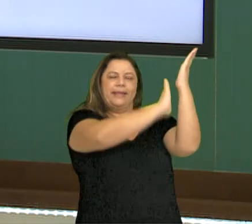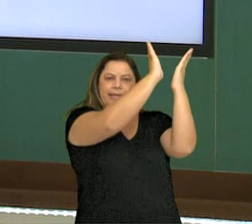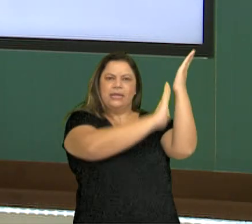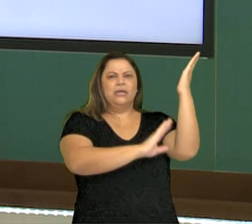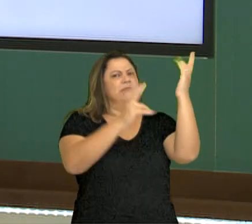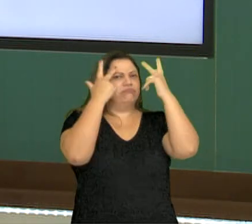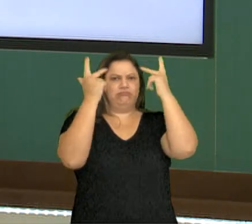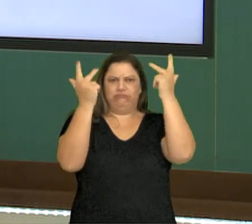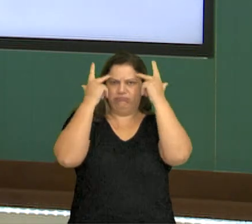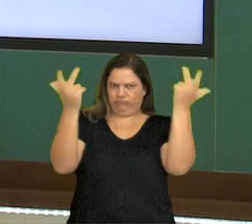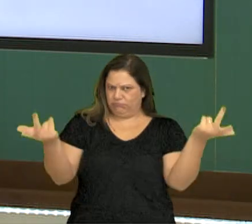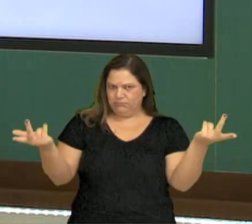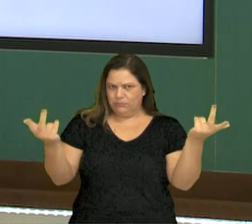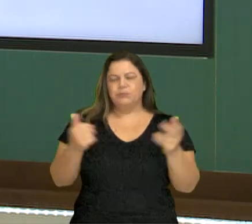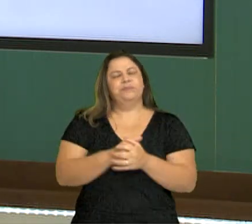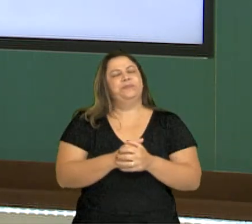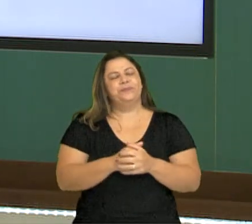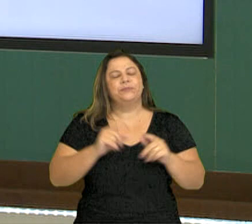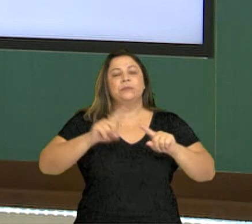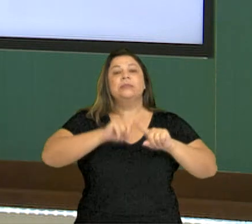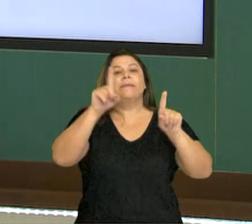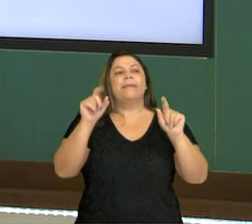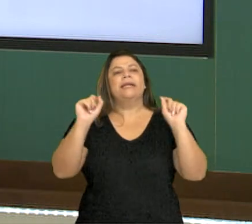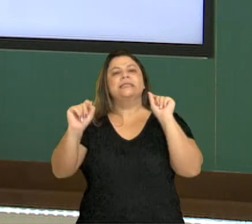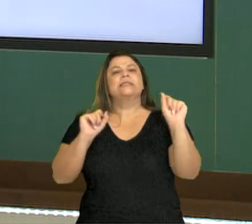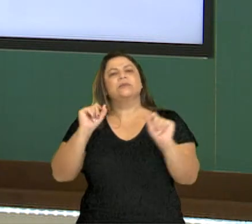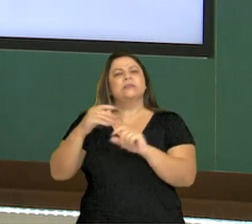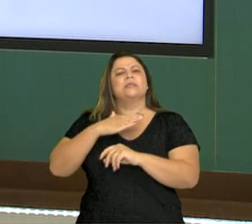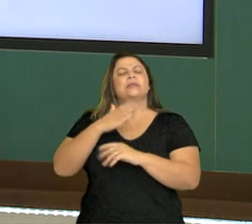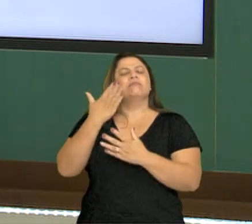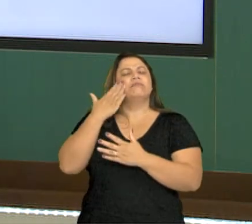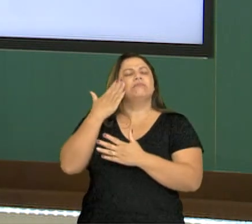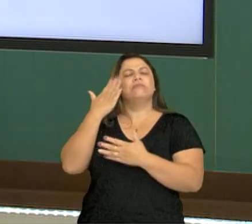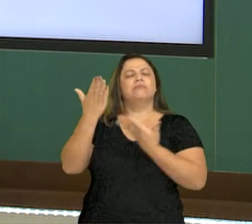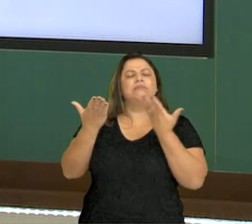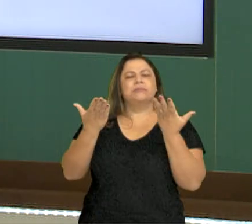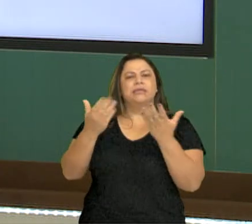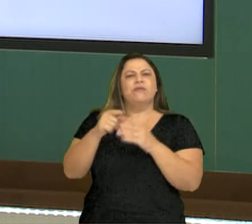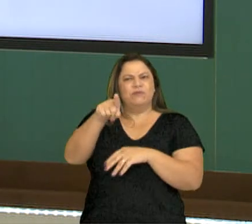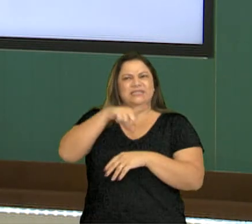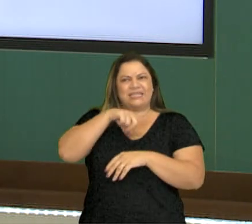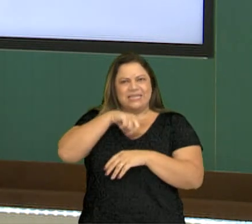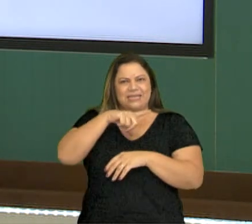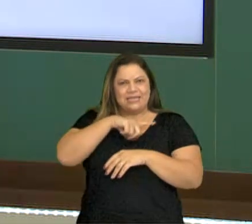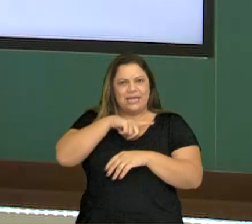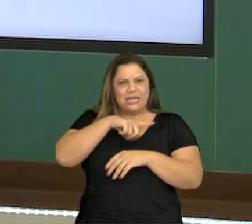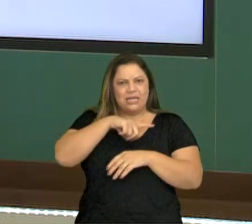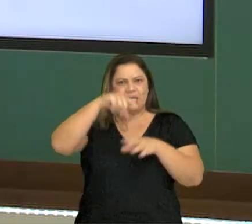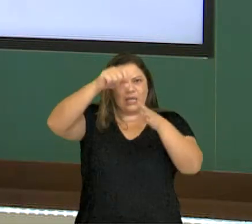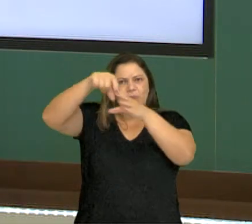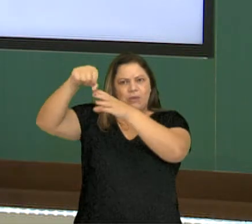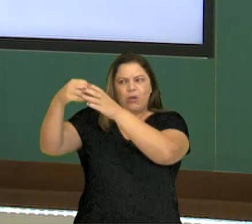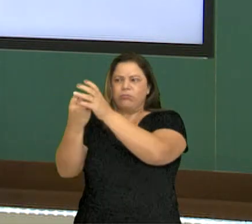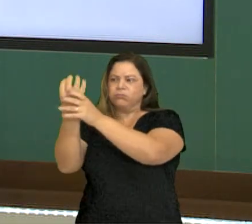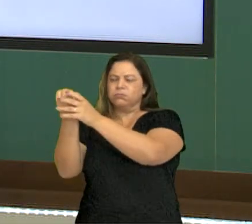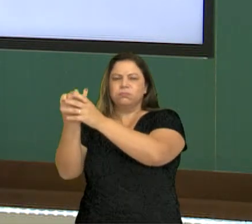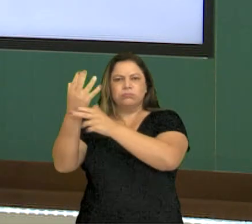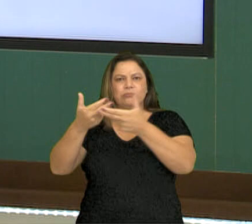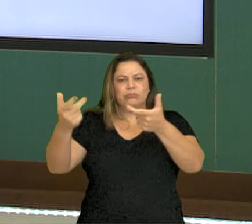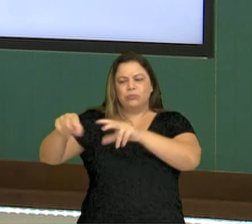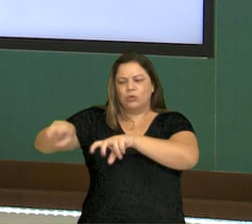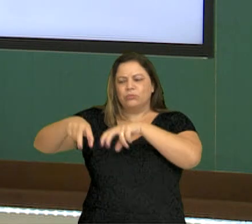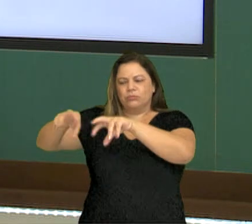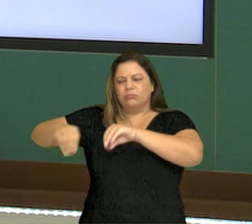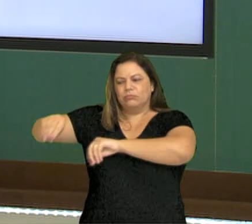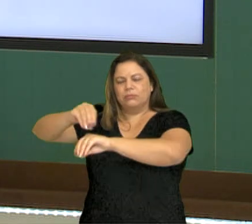espaços reduzidos. Aqui nós gostaríamos de saber que se você tem uma horta na sua casa. Depende também onde você mora, em